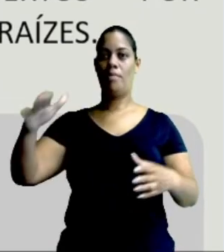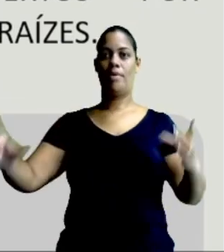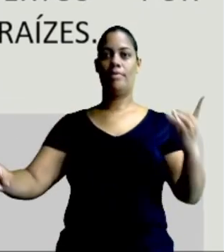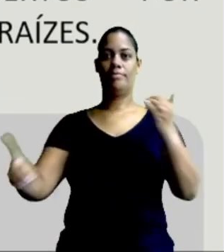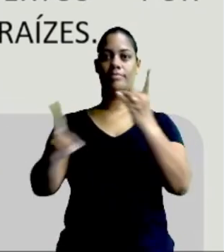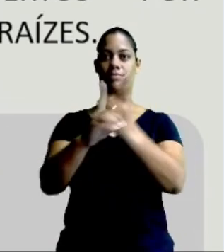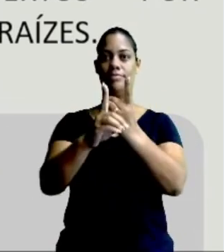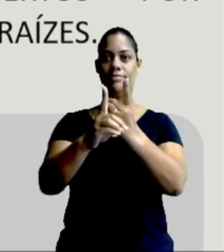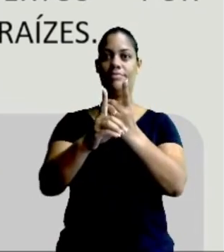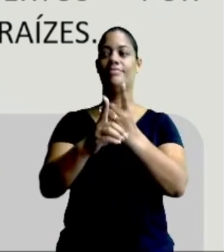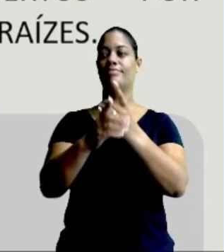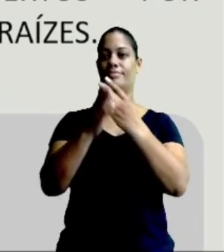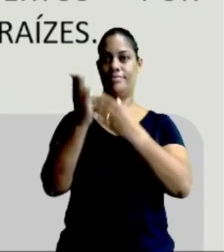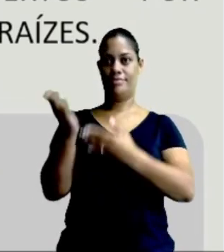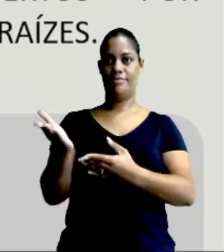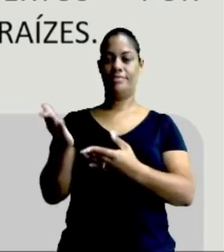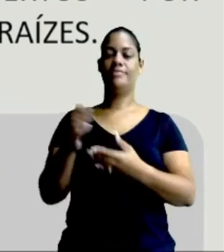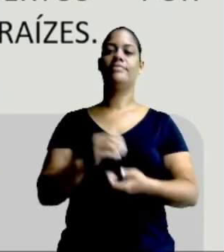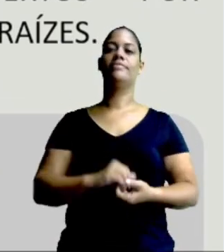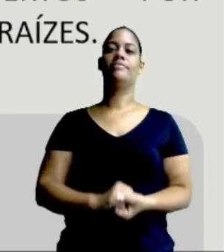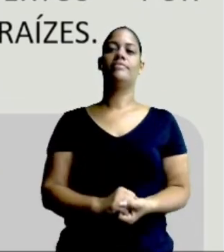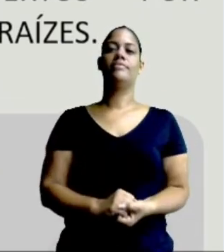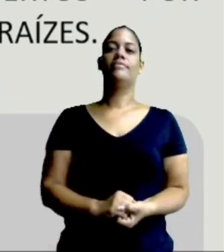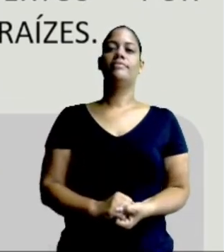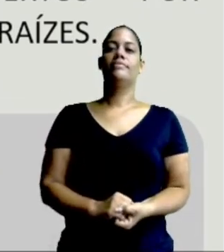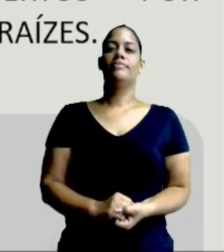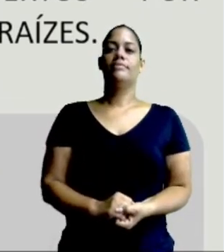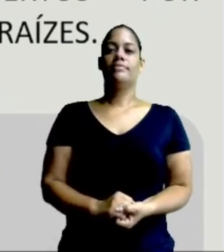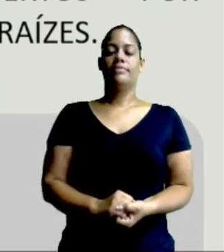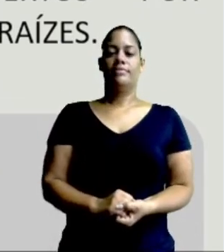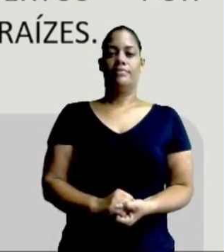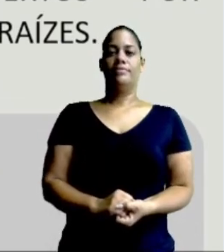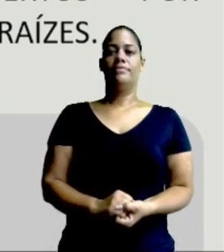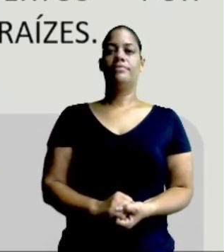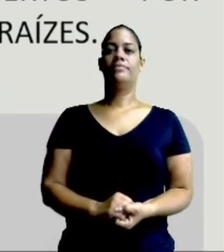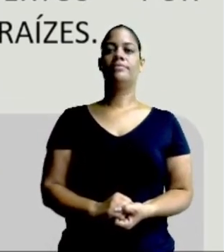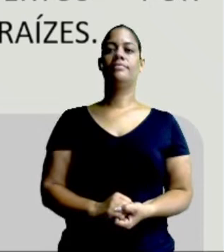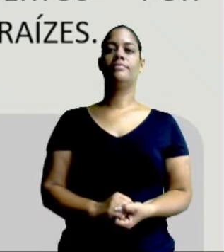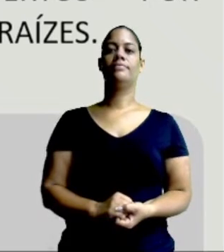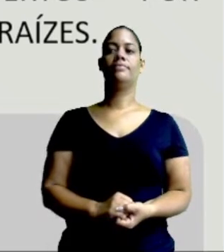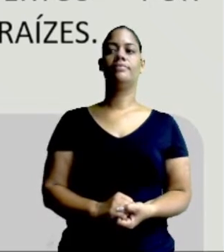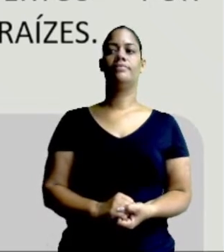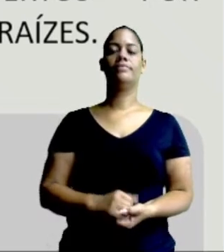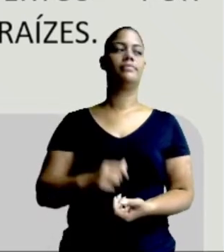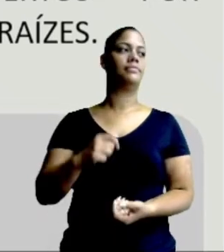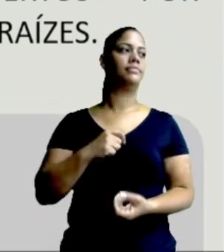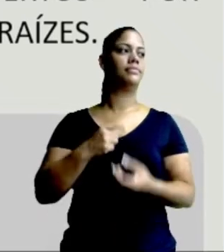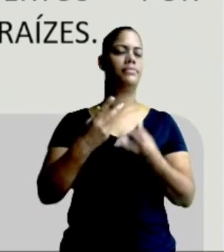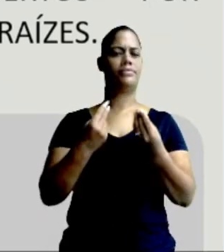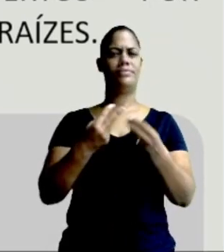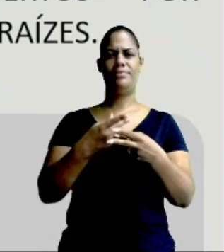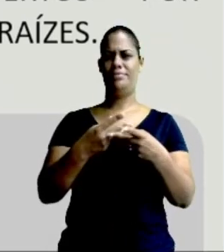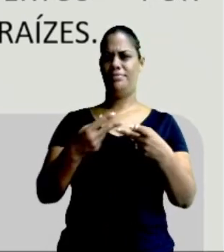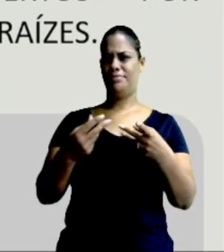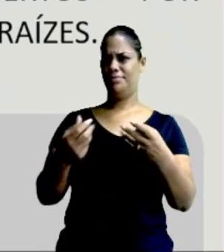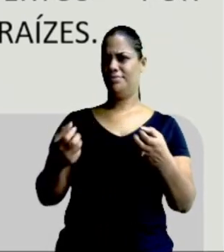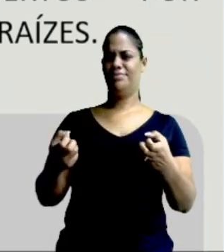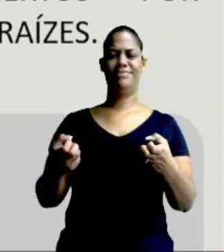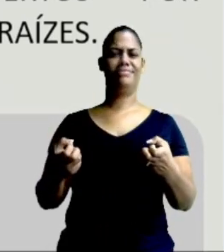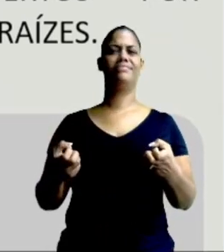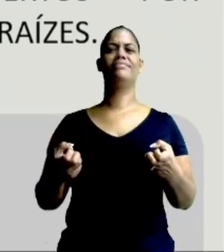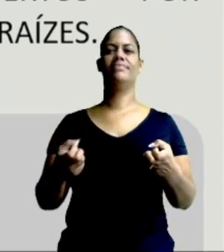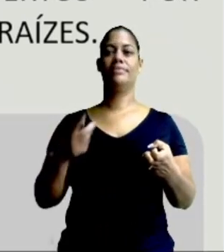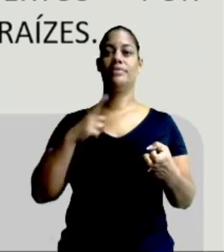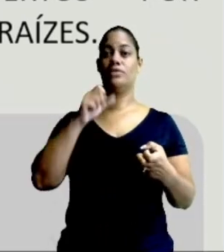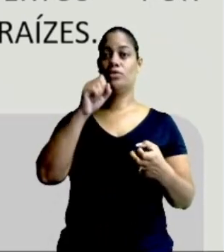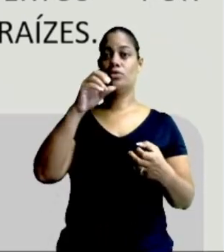típica do clima litoral, né? Que são os manguezais. Tem uma abundância de matéria orgânica e presença